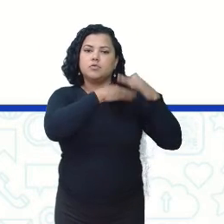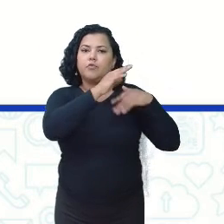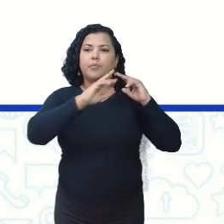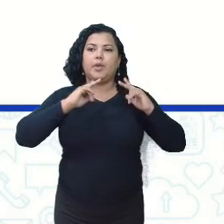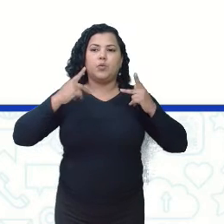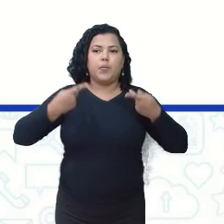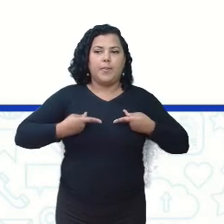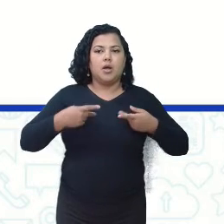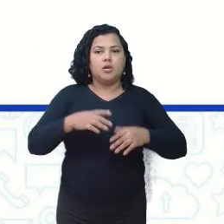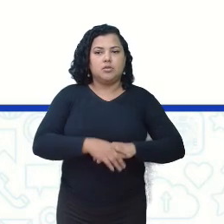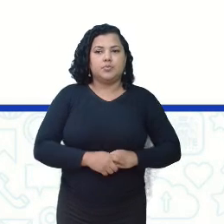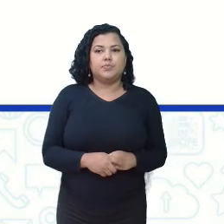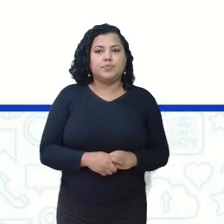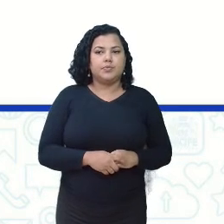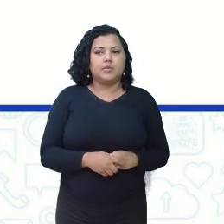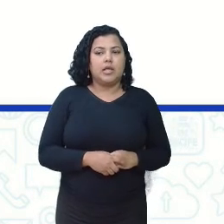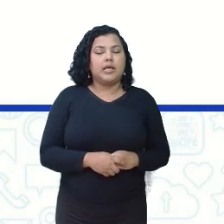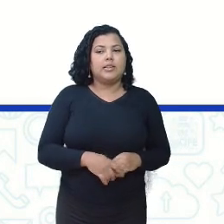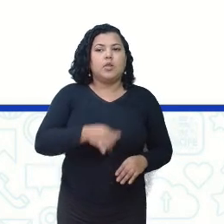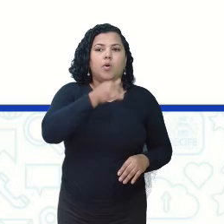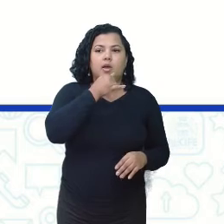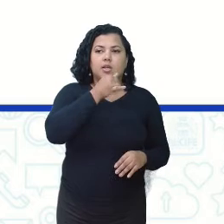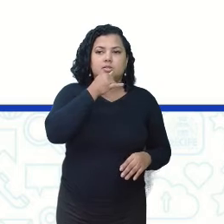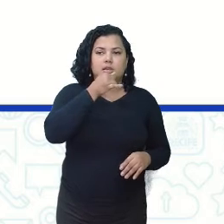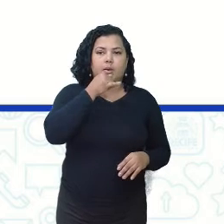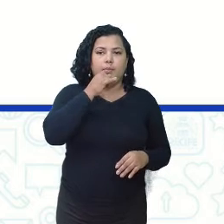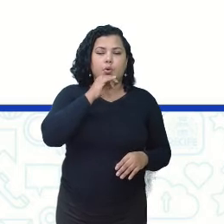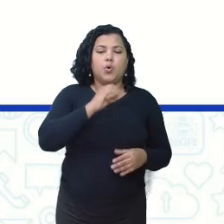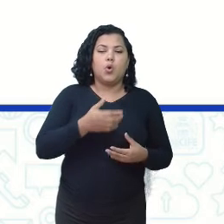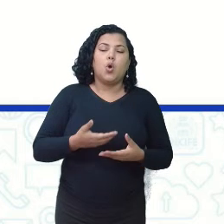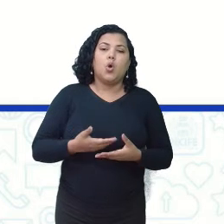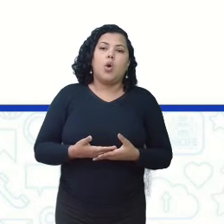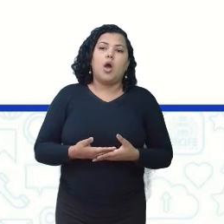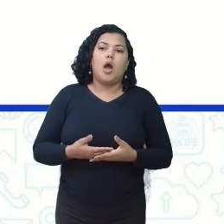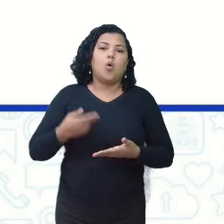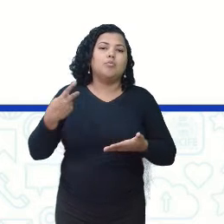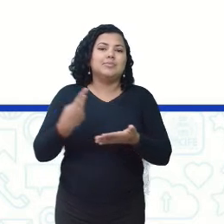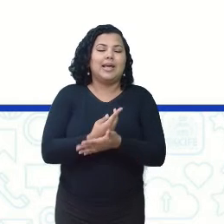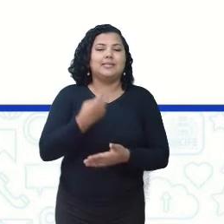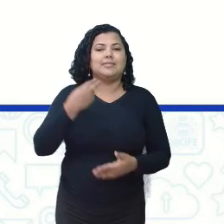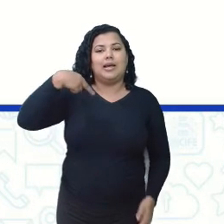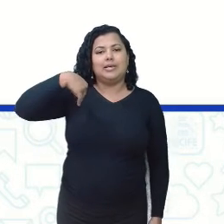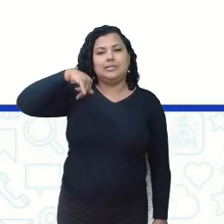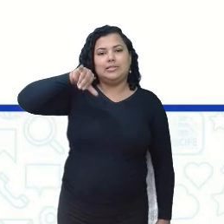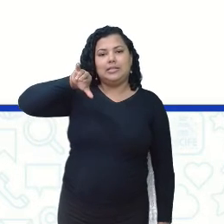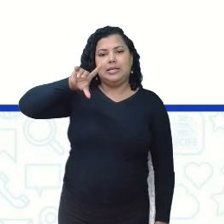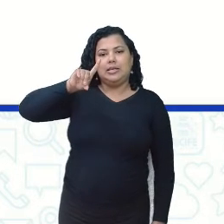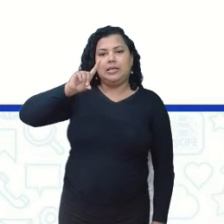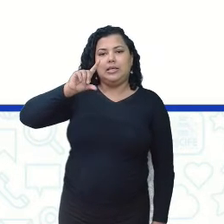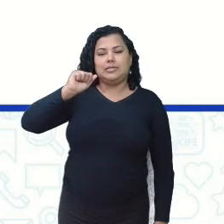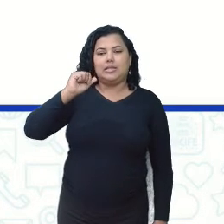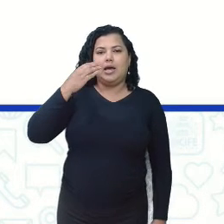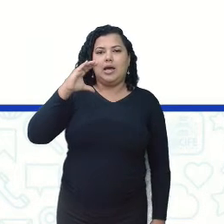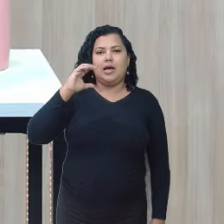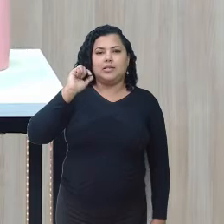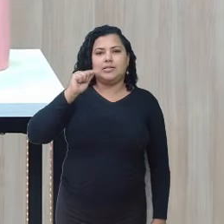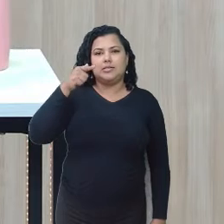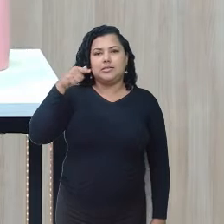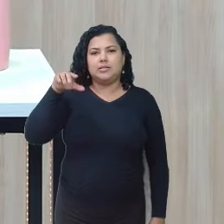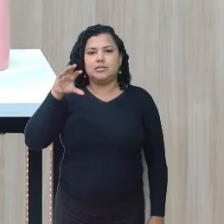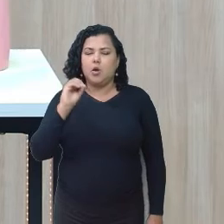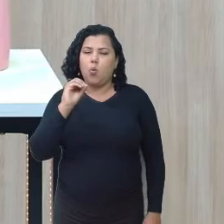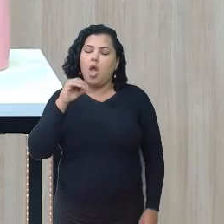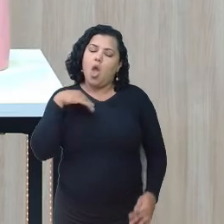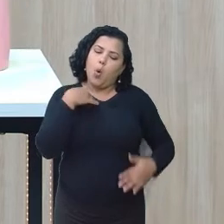sendo o local onde o embrião implanta-se e ocorre a nidação e o bebê desenvolve-se. Então, a nidação